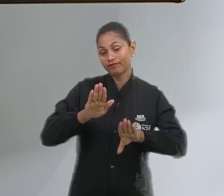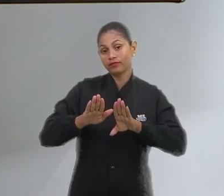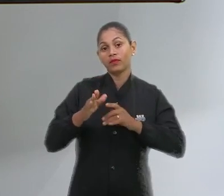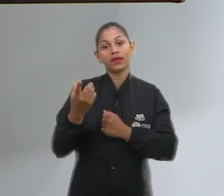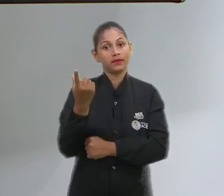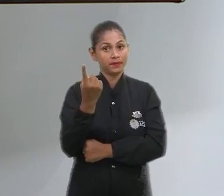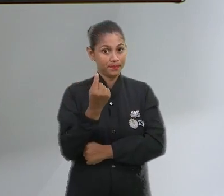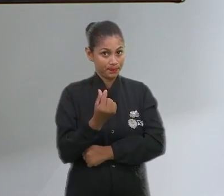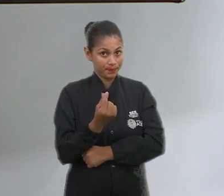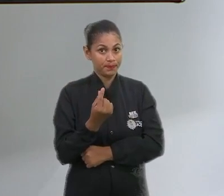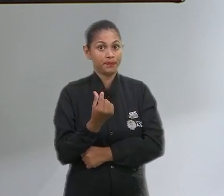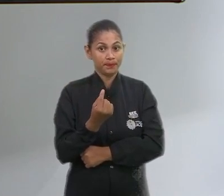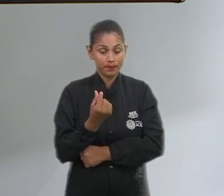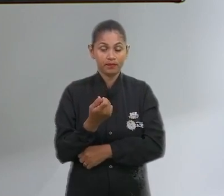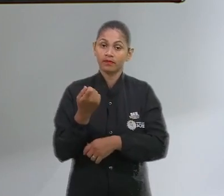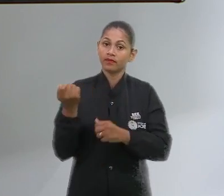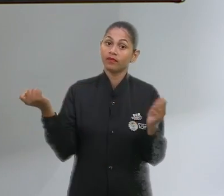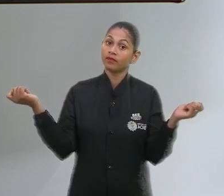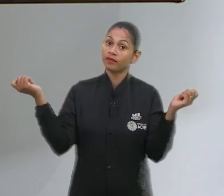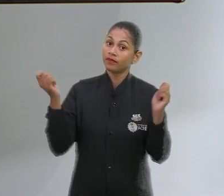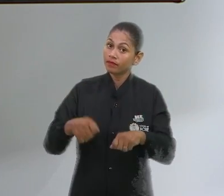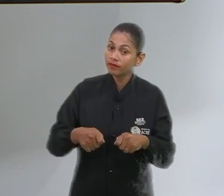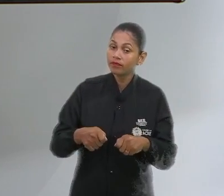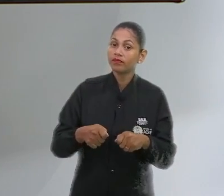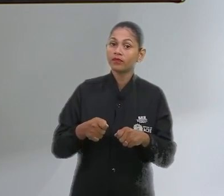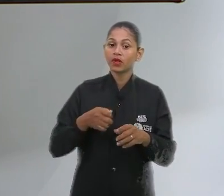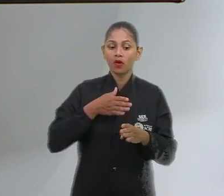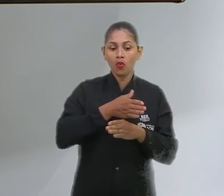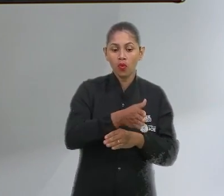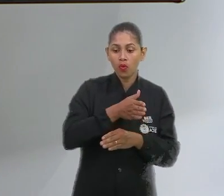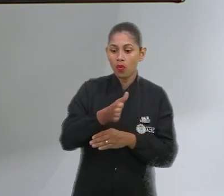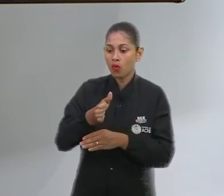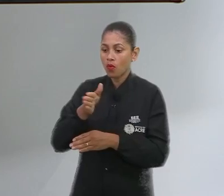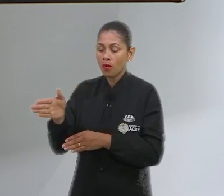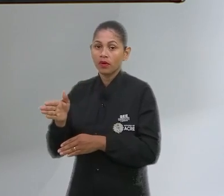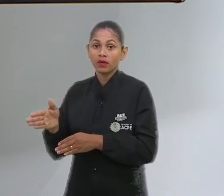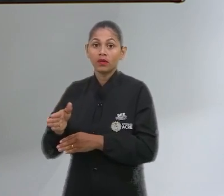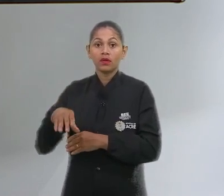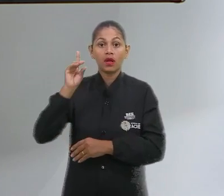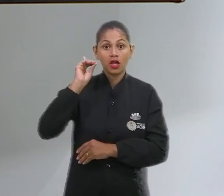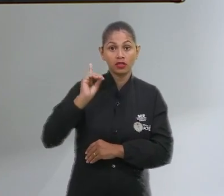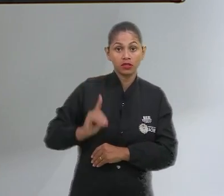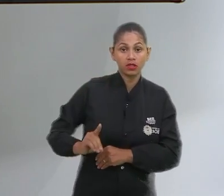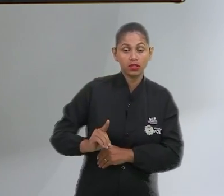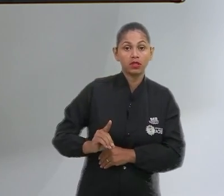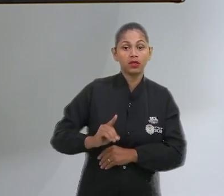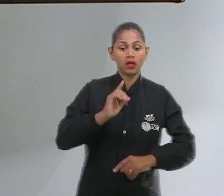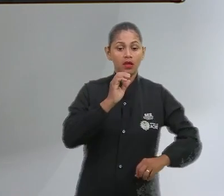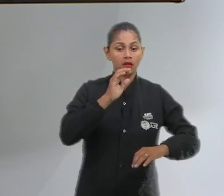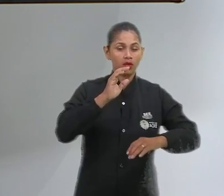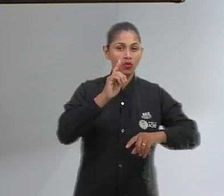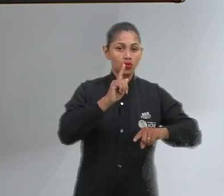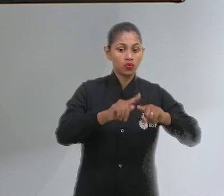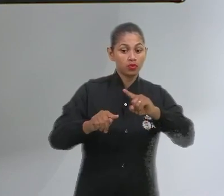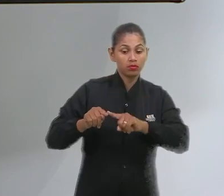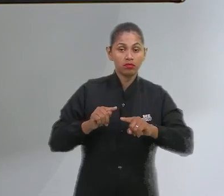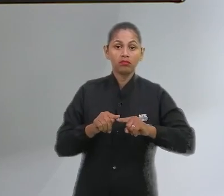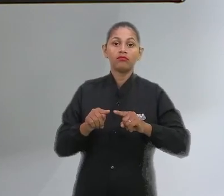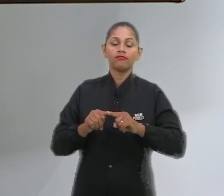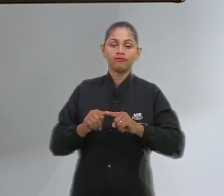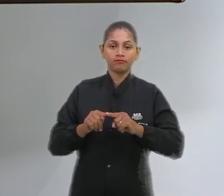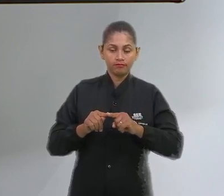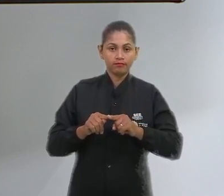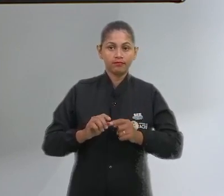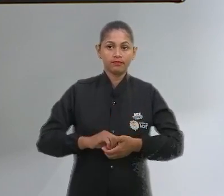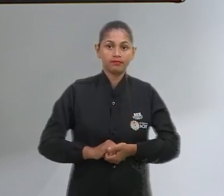econômicas, que vai nos possibilitar acesso a direitos, a serviços e assim definir a nossa